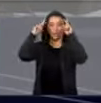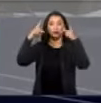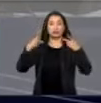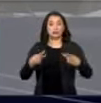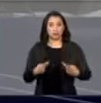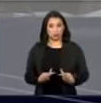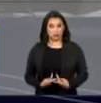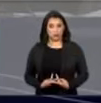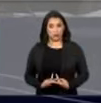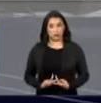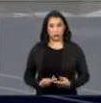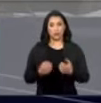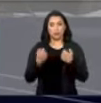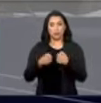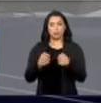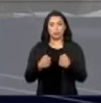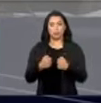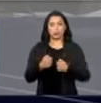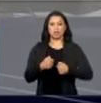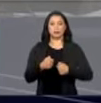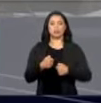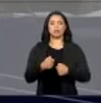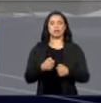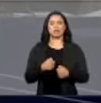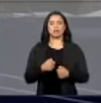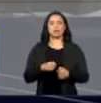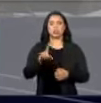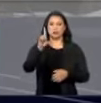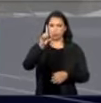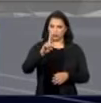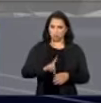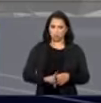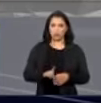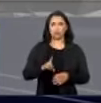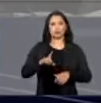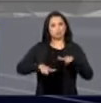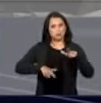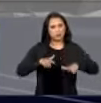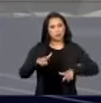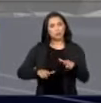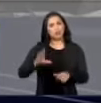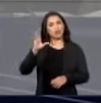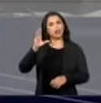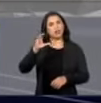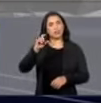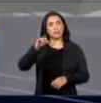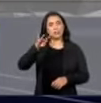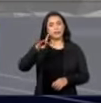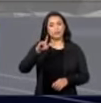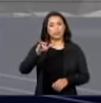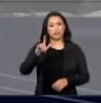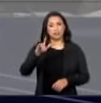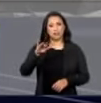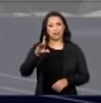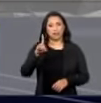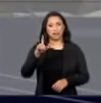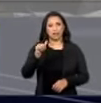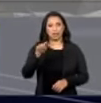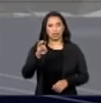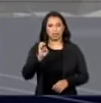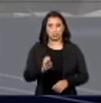produzir o direito para se viver com civilidade e precisa de produzir cultura para